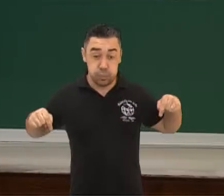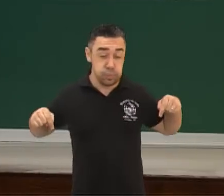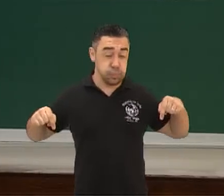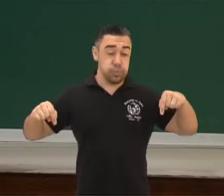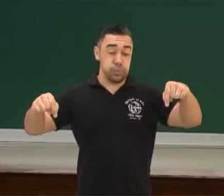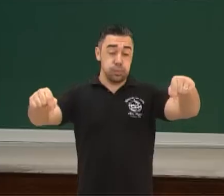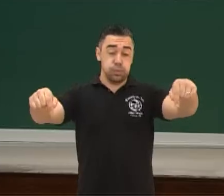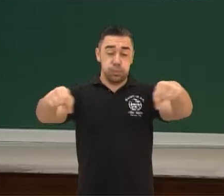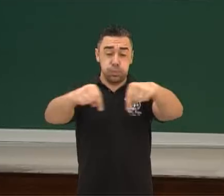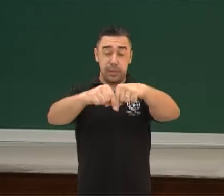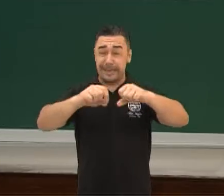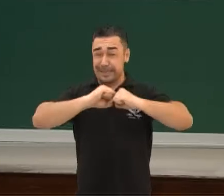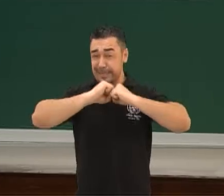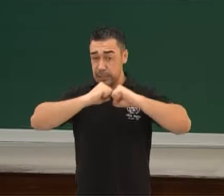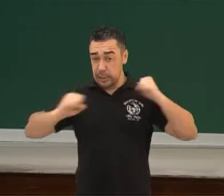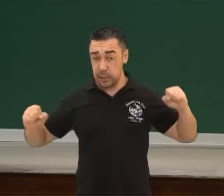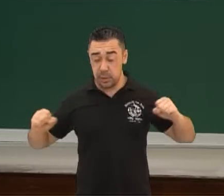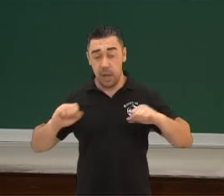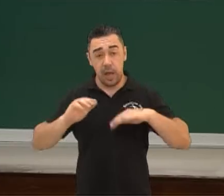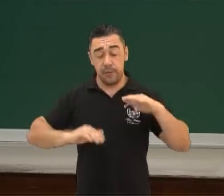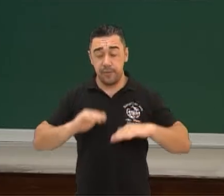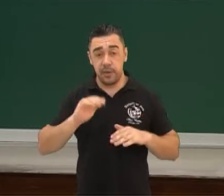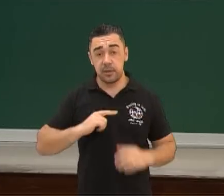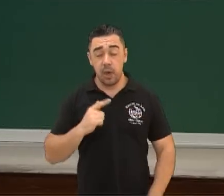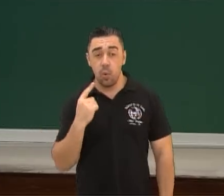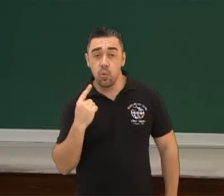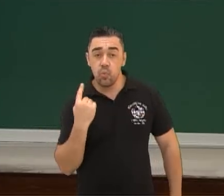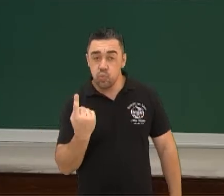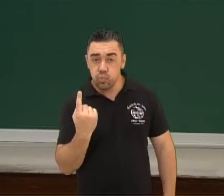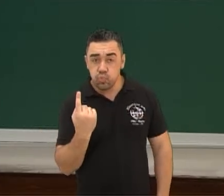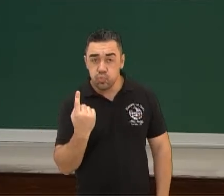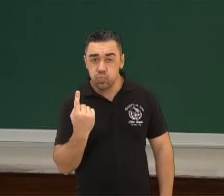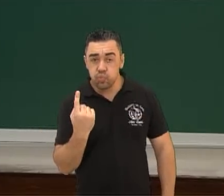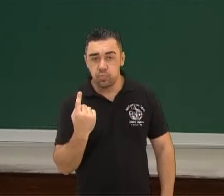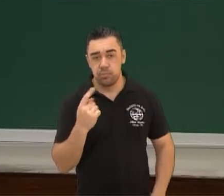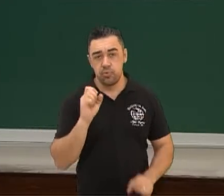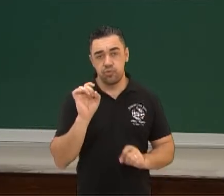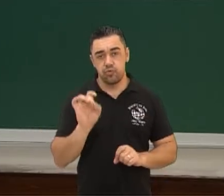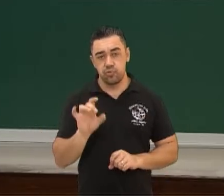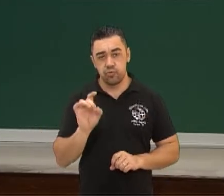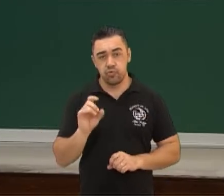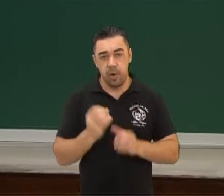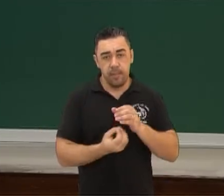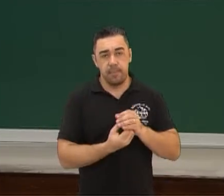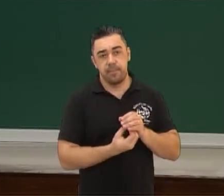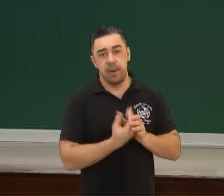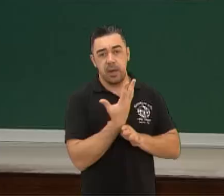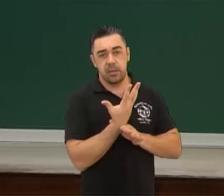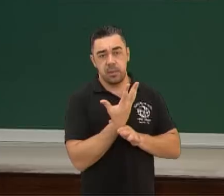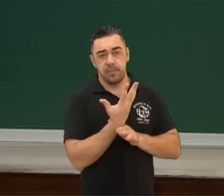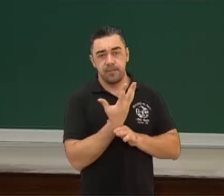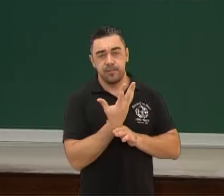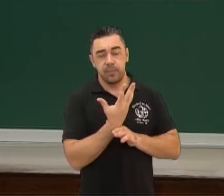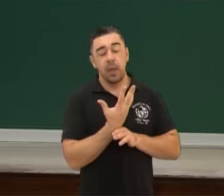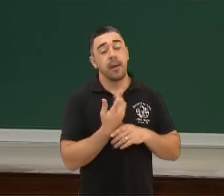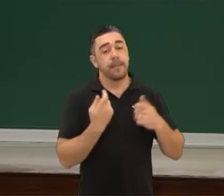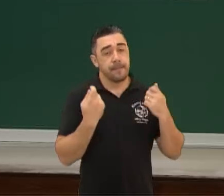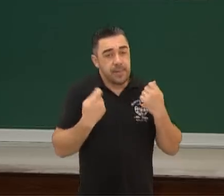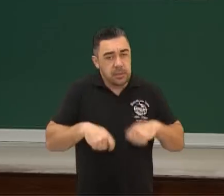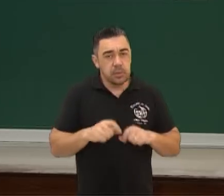ele produz apenas um tipo de cultura. Então, essa falta de rotatividade de culturas, que